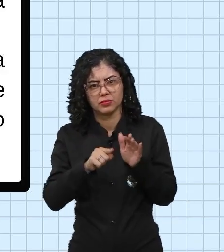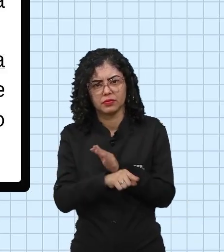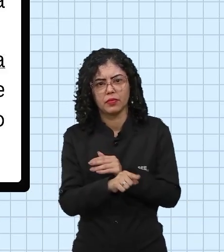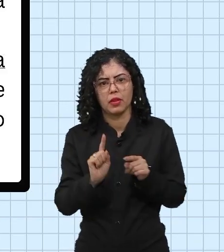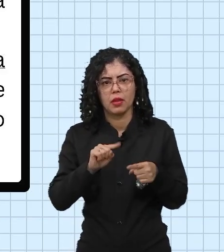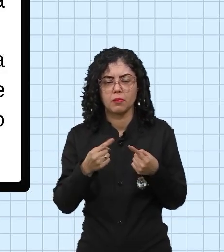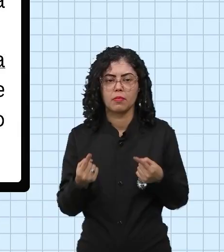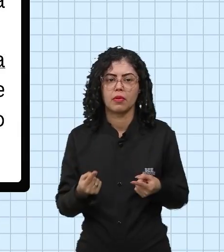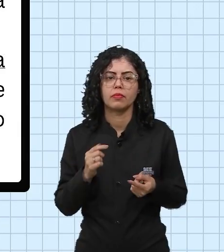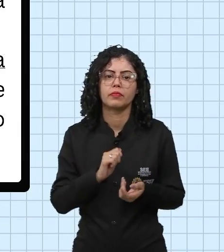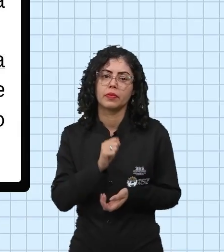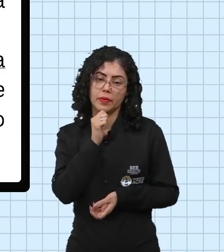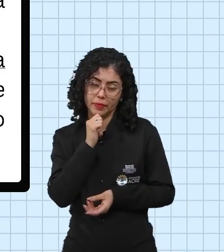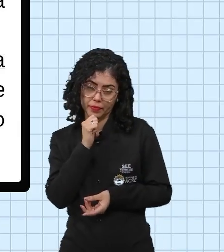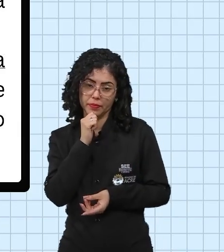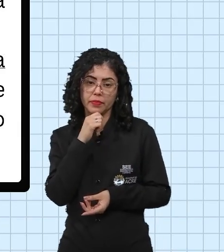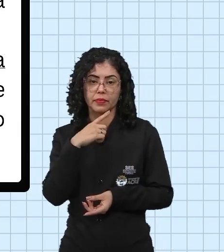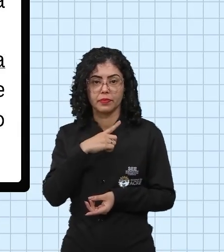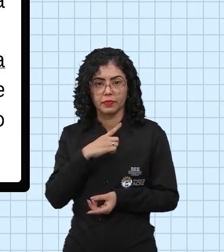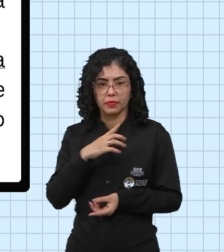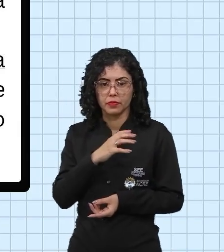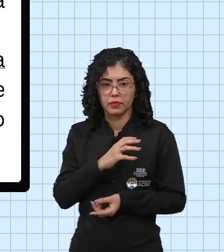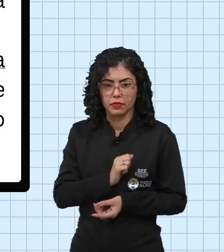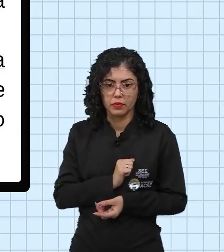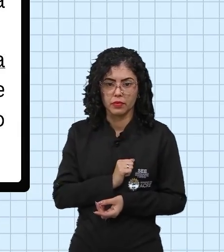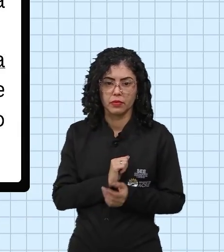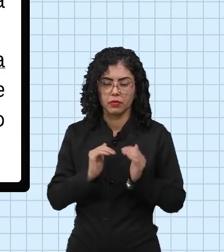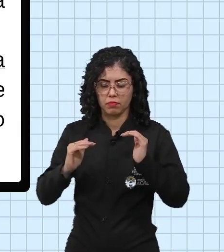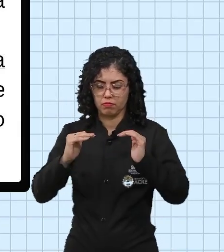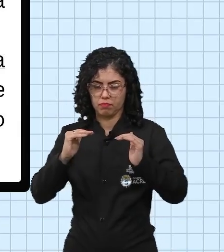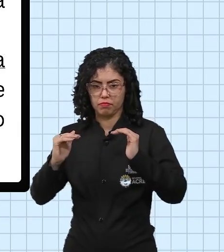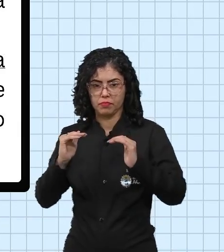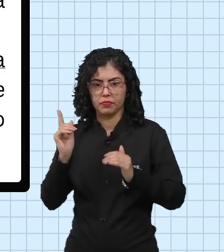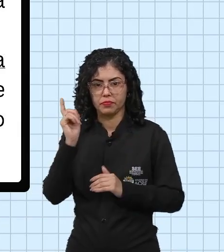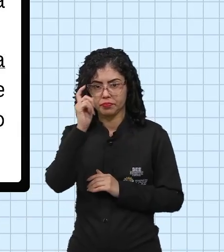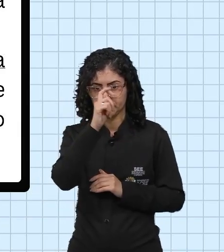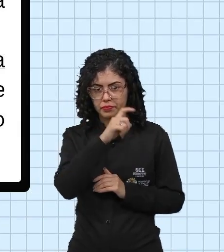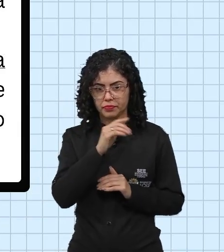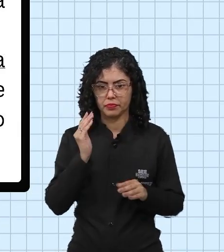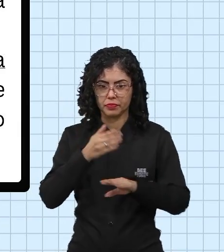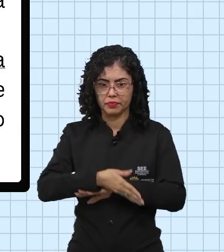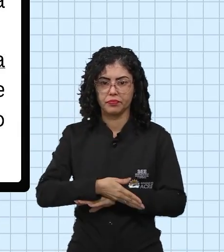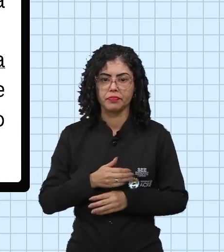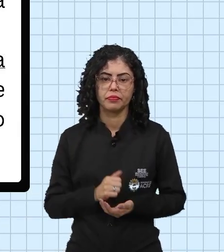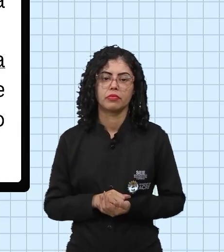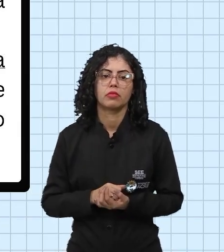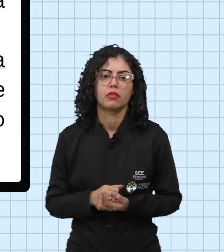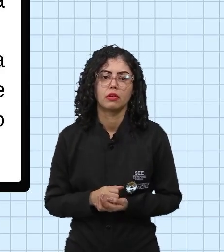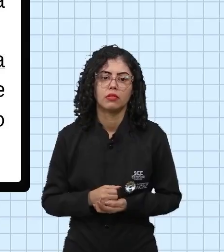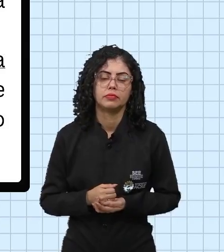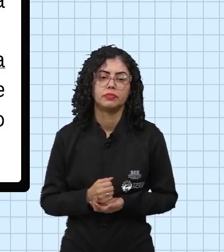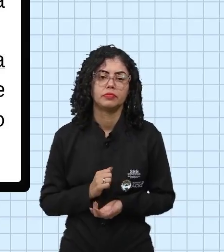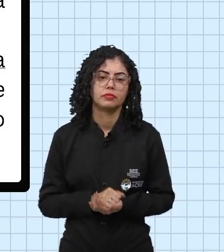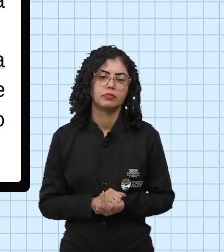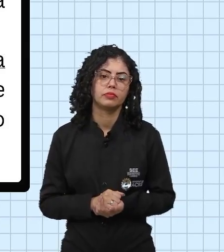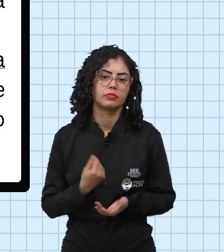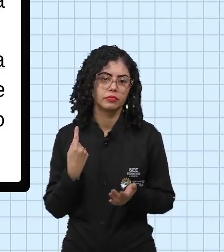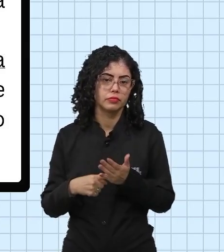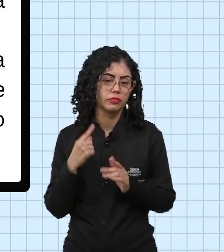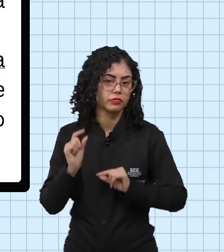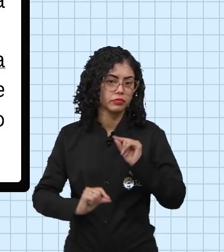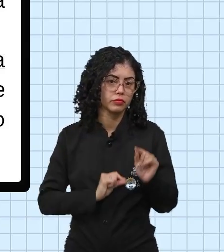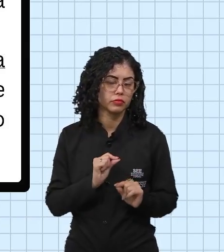pelos poros, mas havia amor entre aqueles muros. Agora vamos observar as marcas linguísticas.